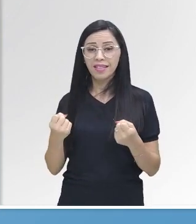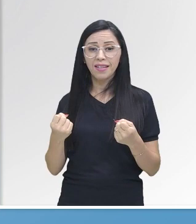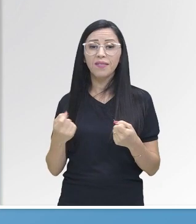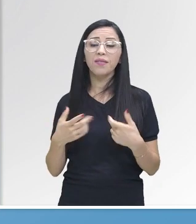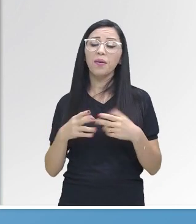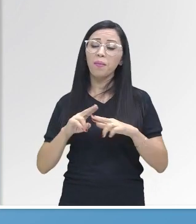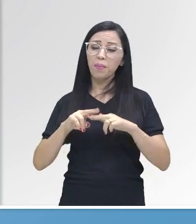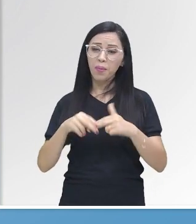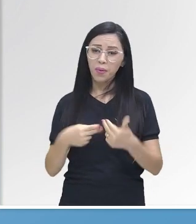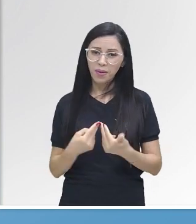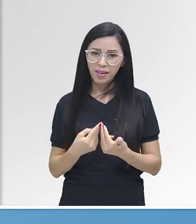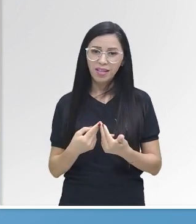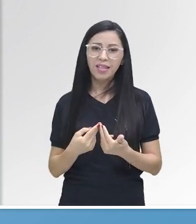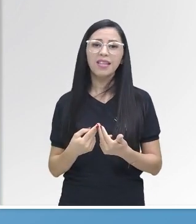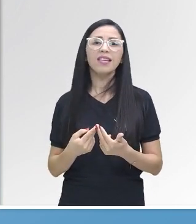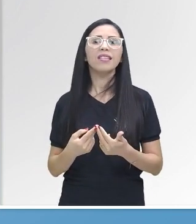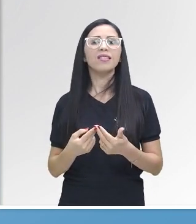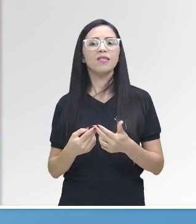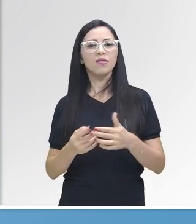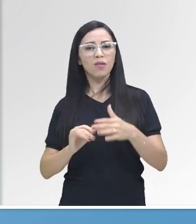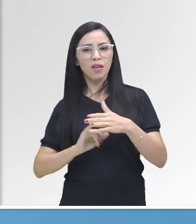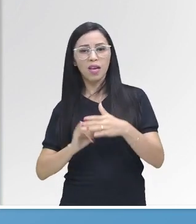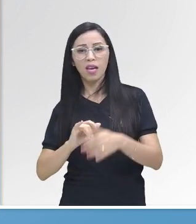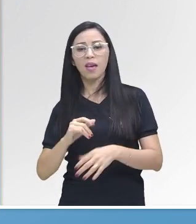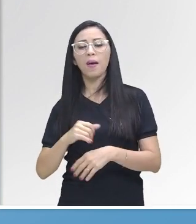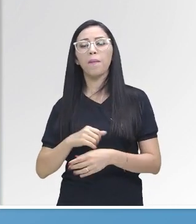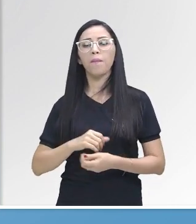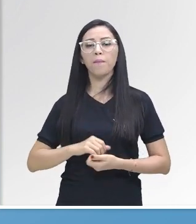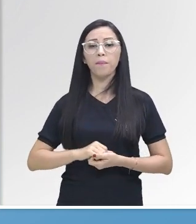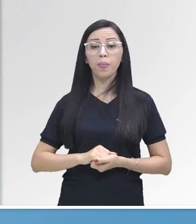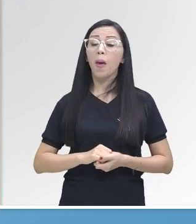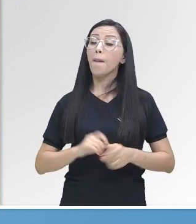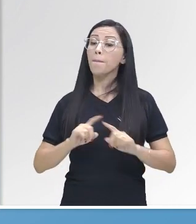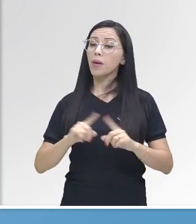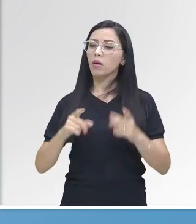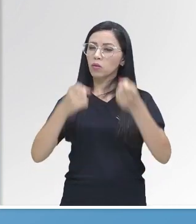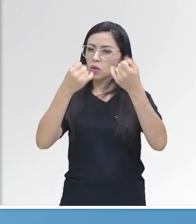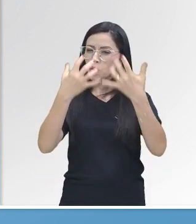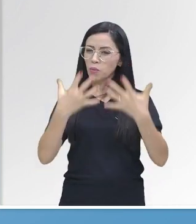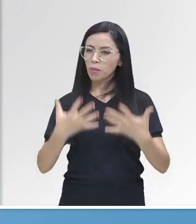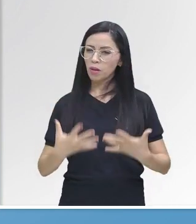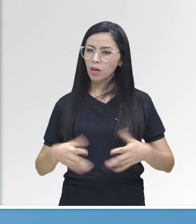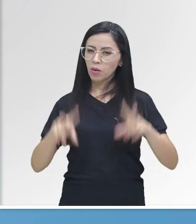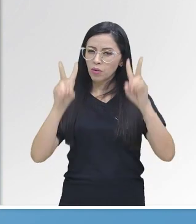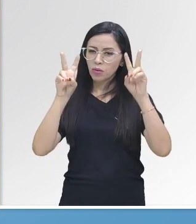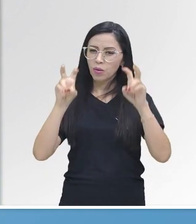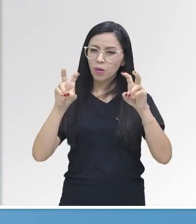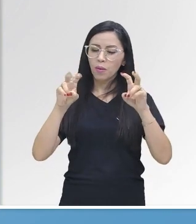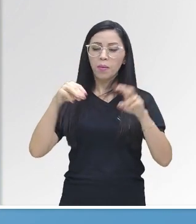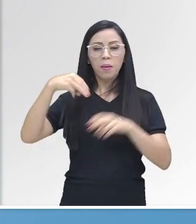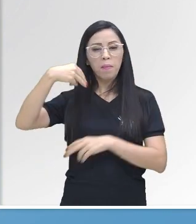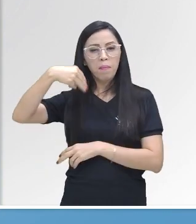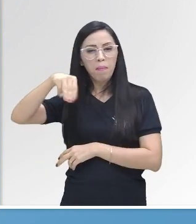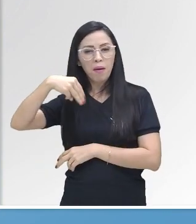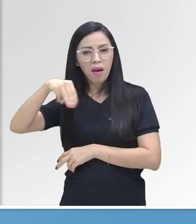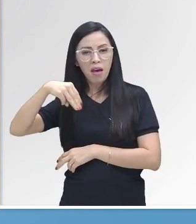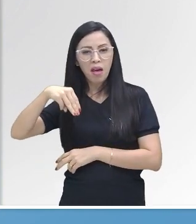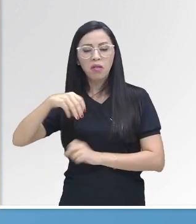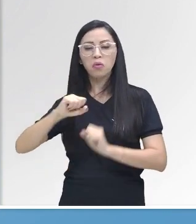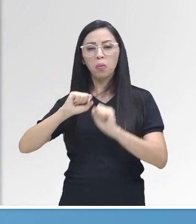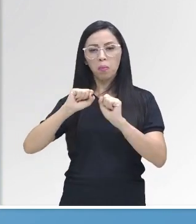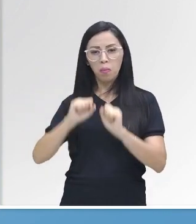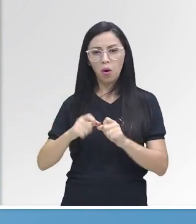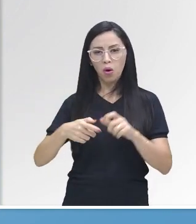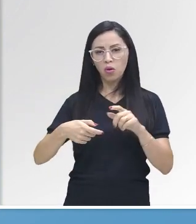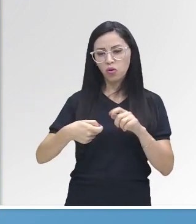não padronizadas. Mas quando eu falo de metro, né? Metro pode ser o articulado, pode ser a